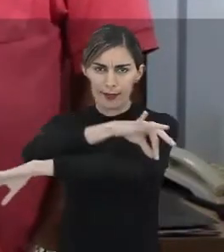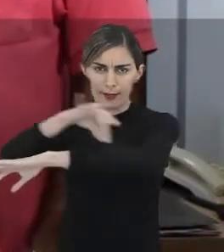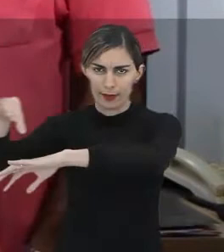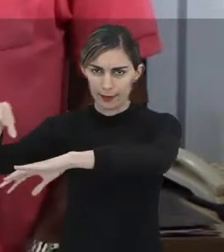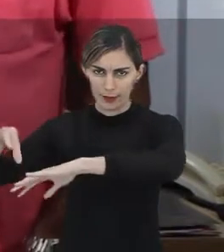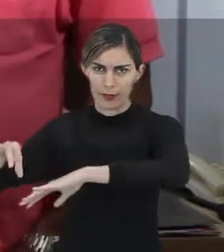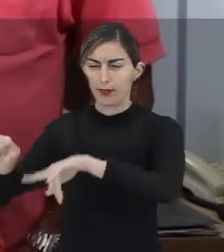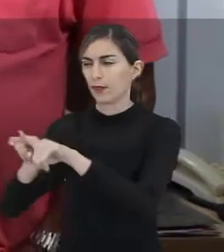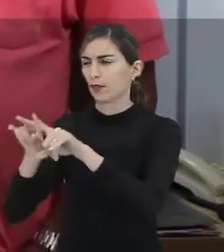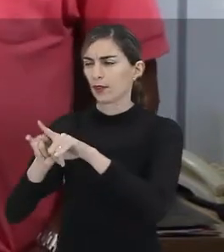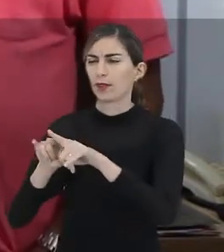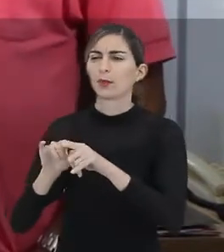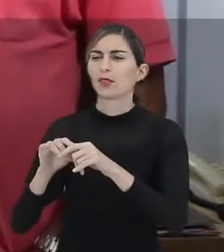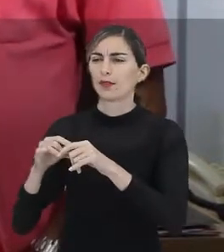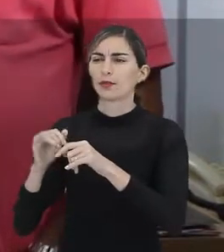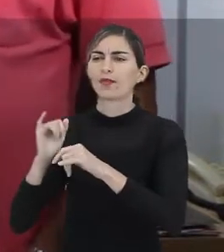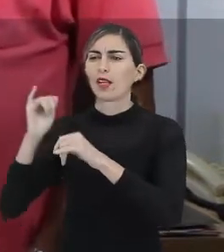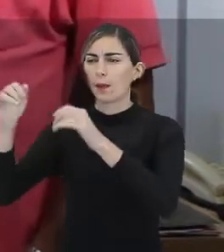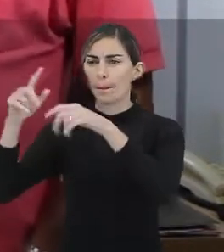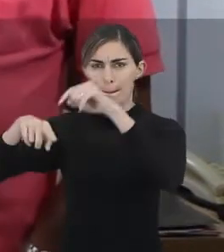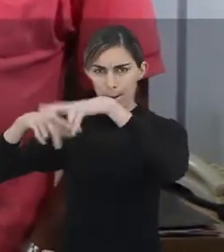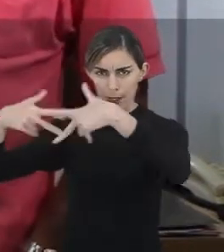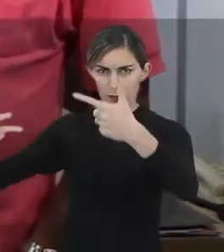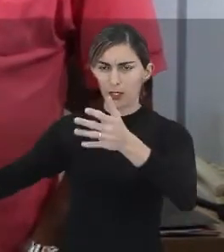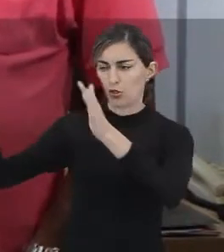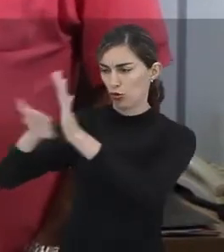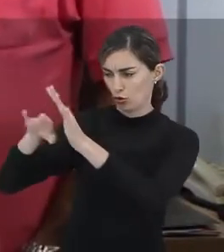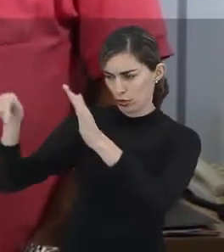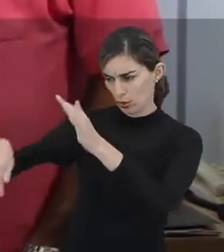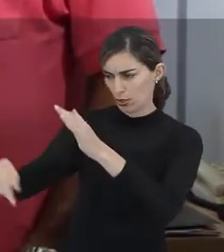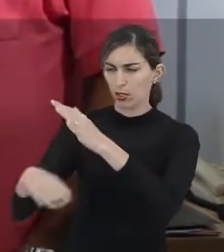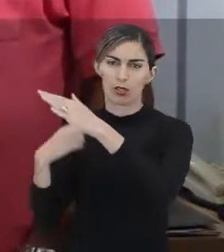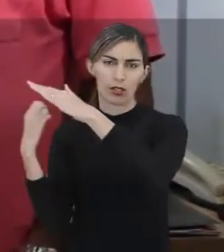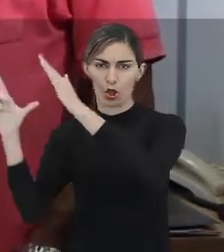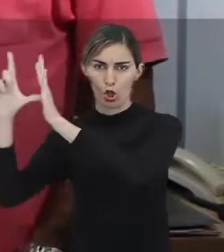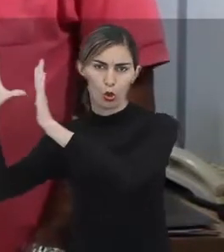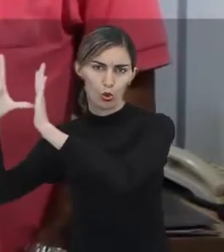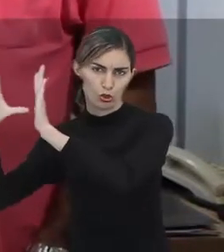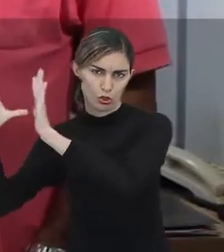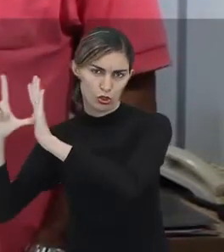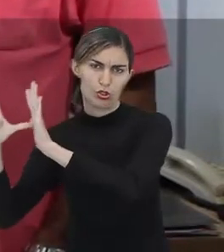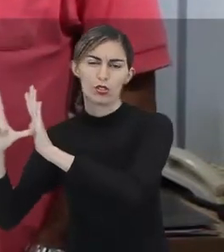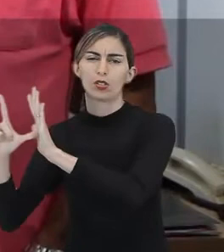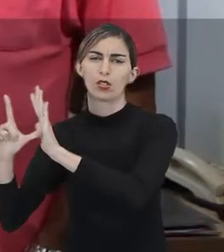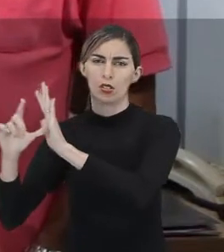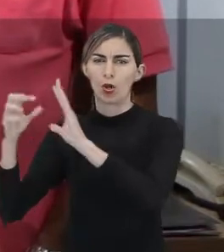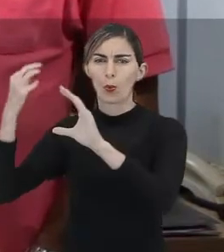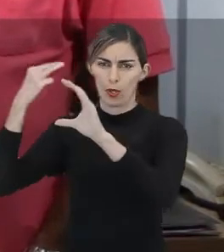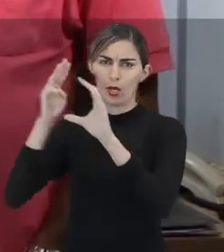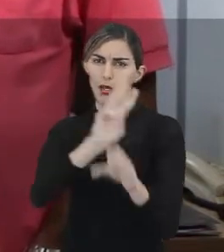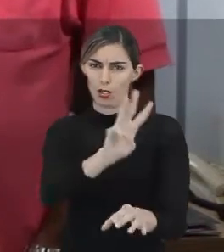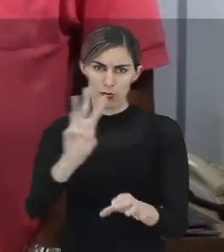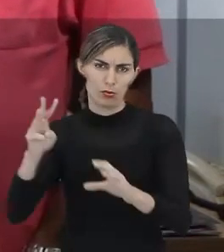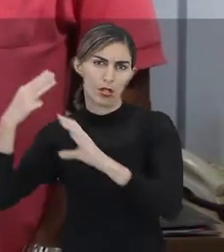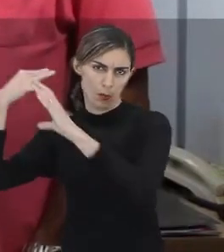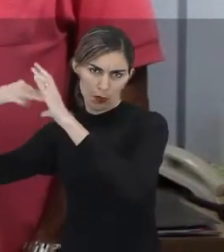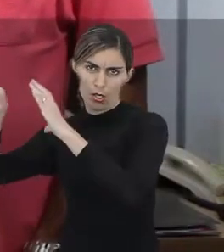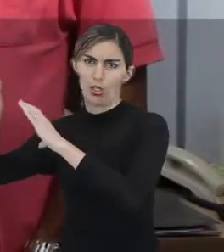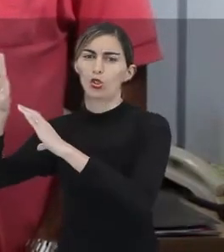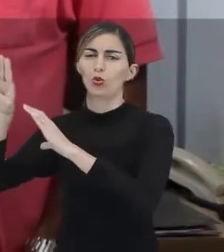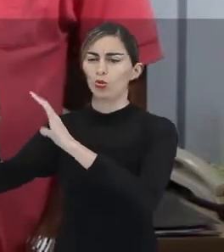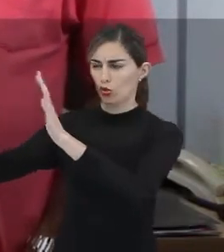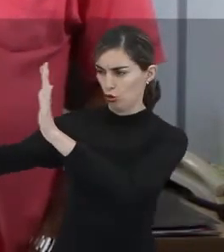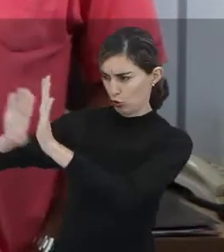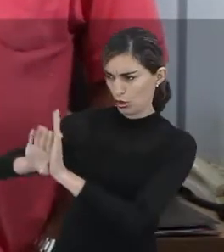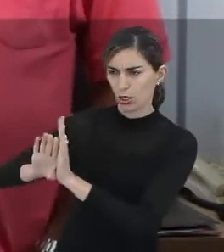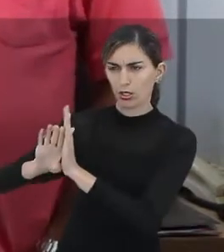e também por indicação. Aí o material chega aqui na empresa, da loja, pelo e-mail, e